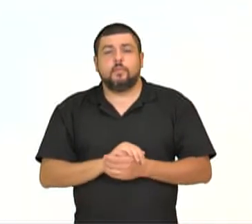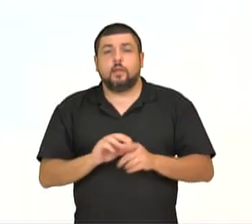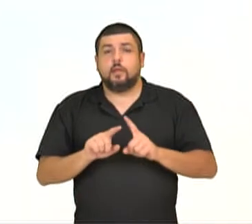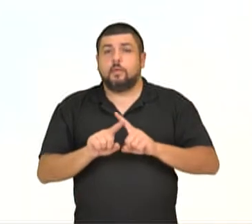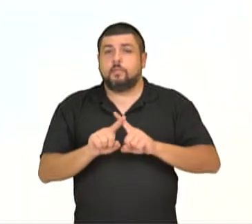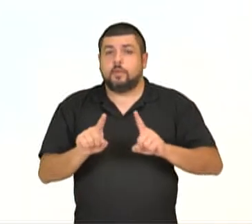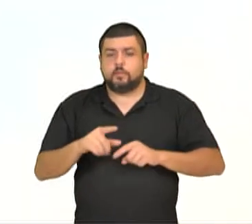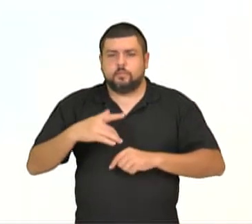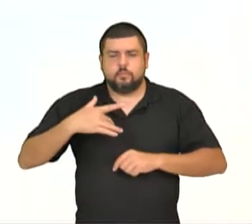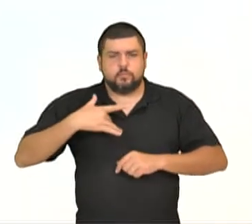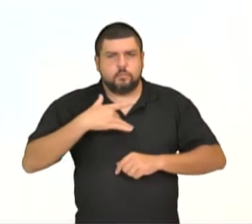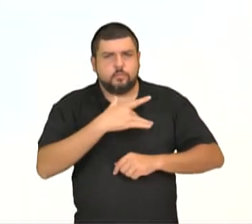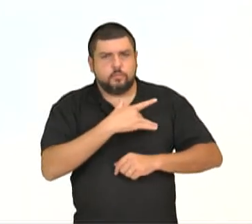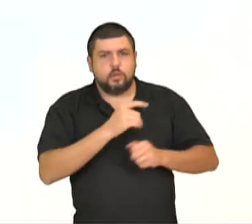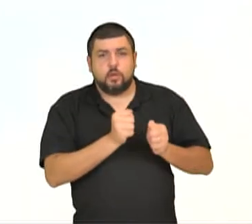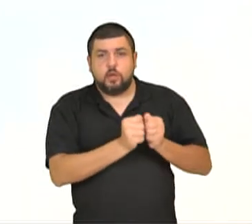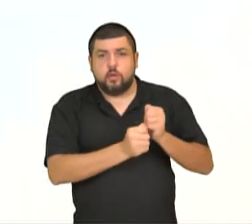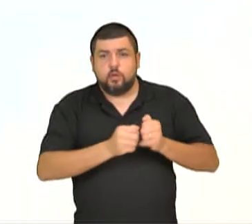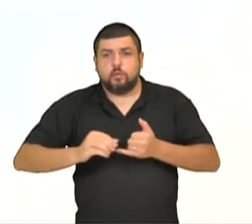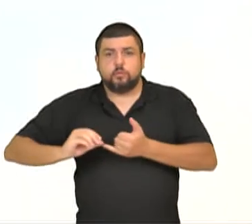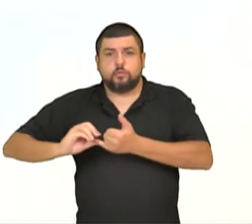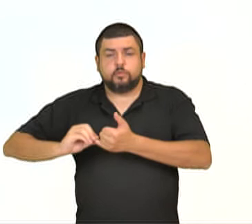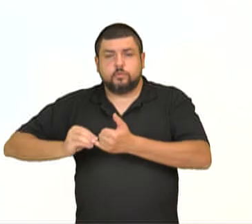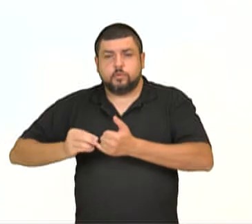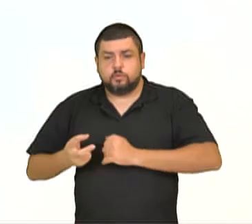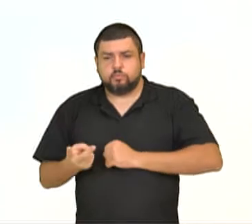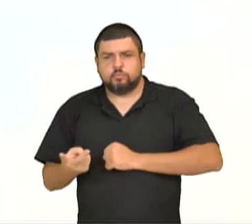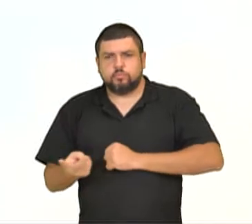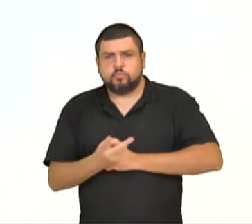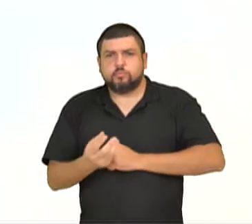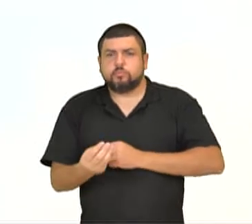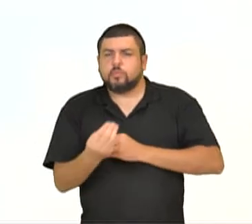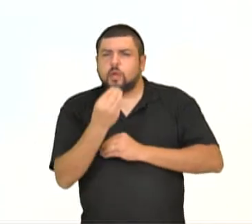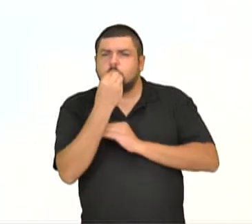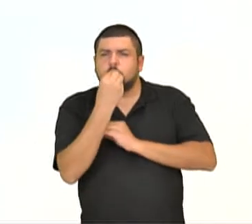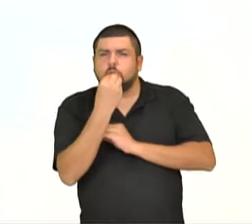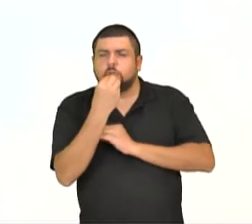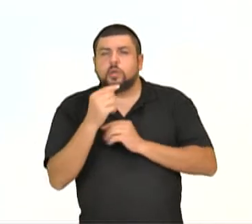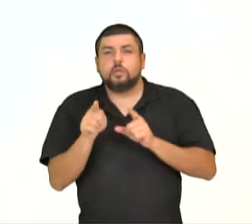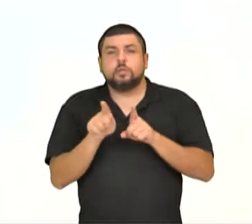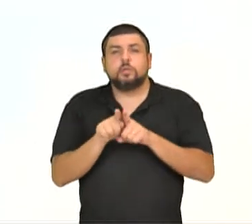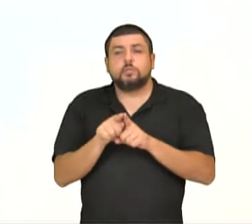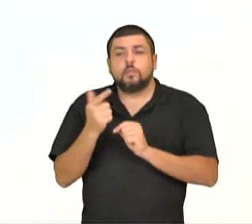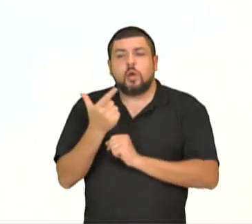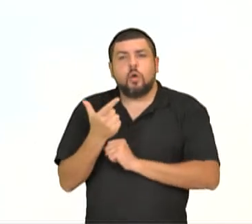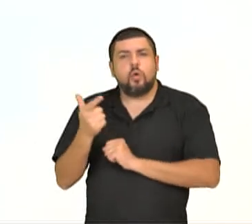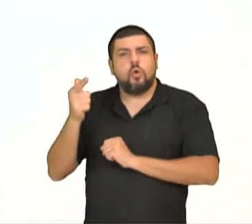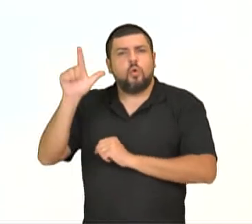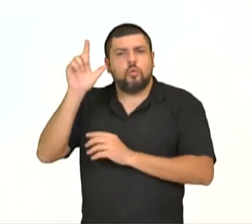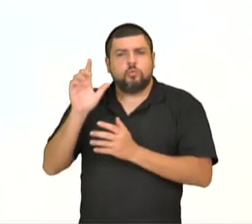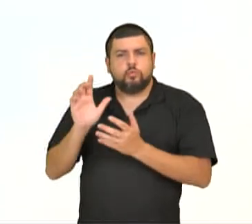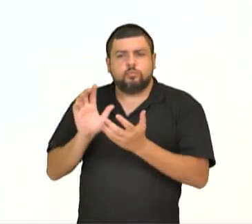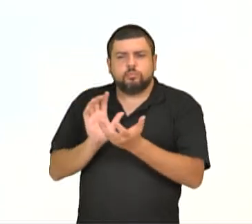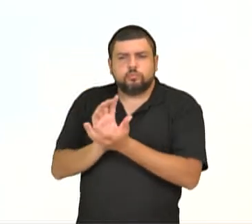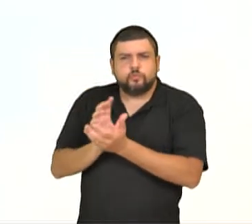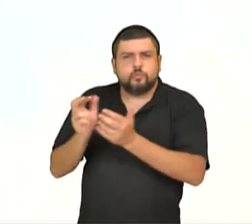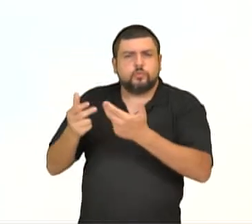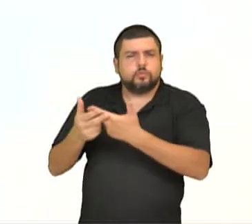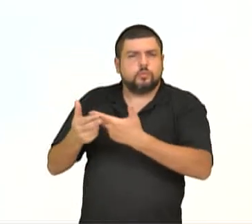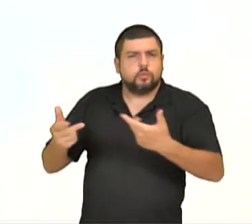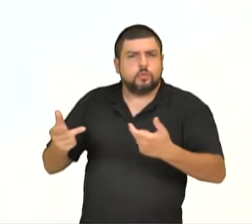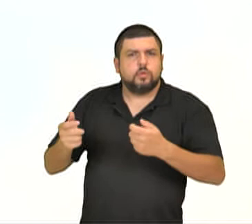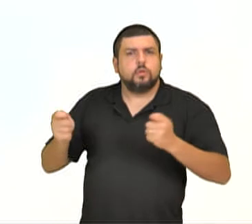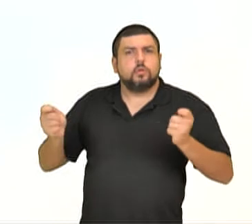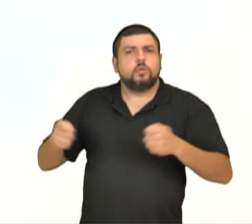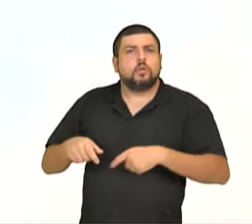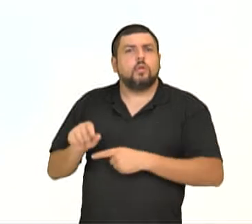saudável, o consumo do arroz e feijão, juntamente com outros alimentos in natura e minimamente processados, tem como consequência natural